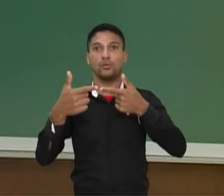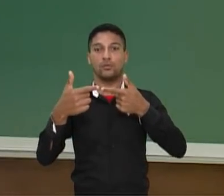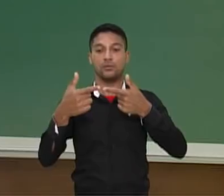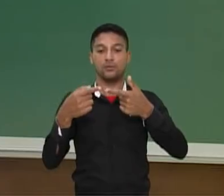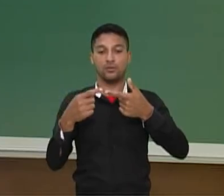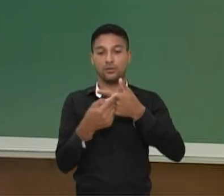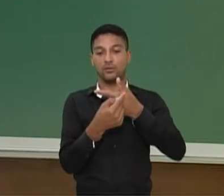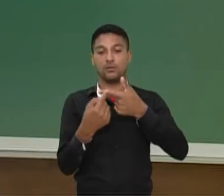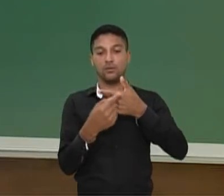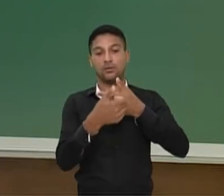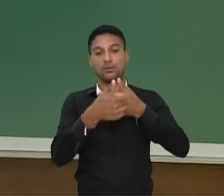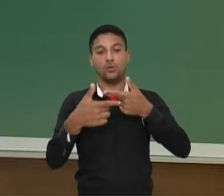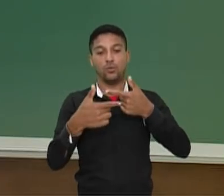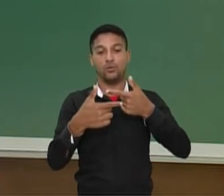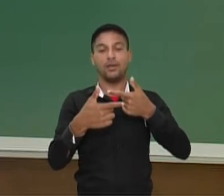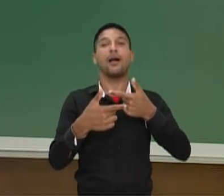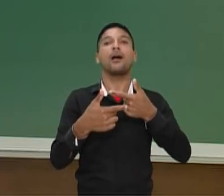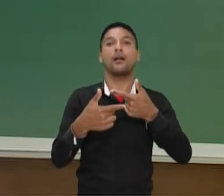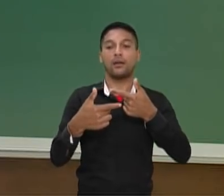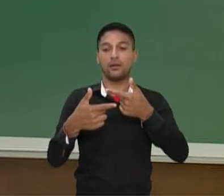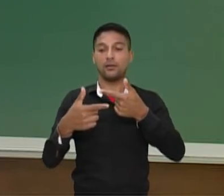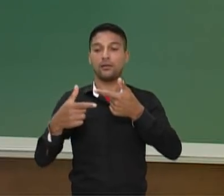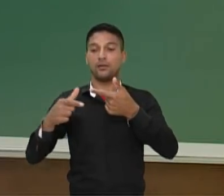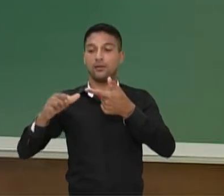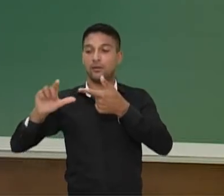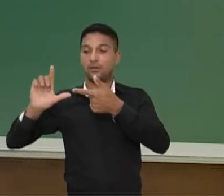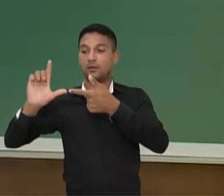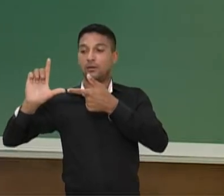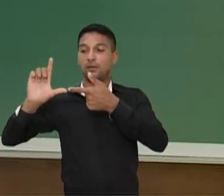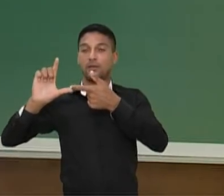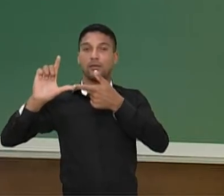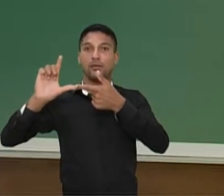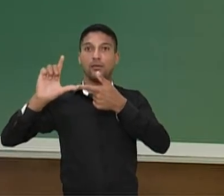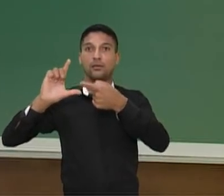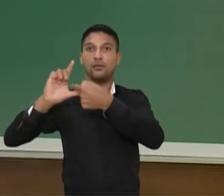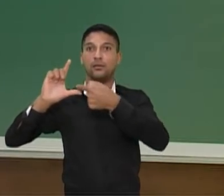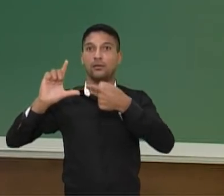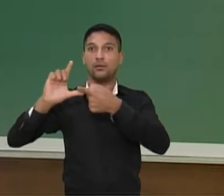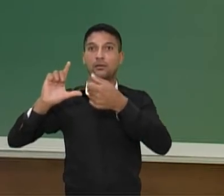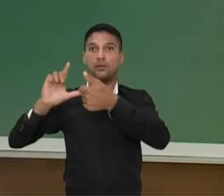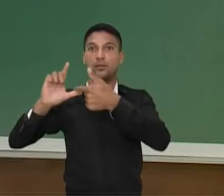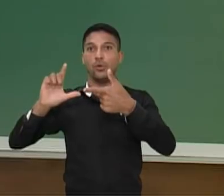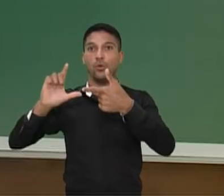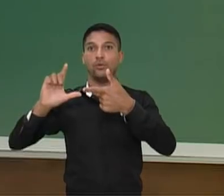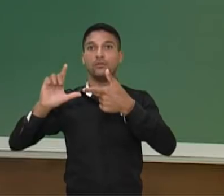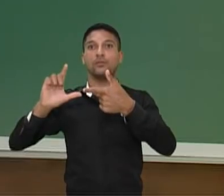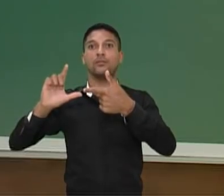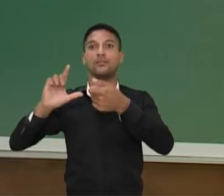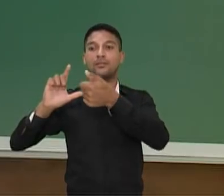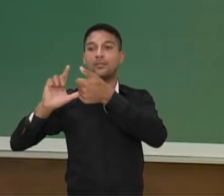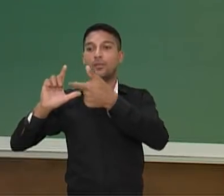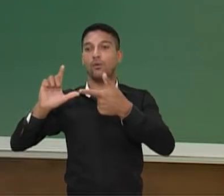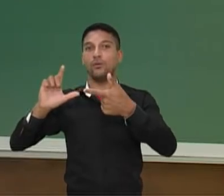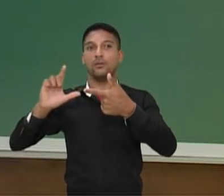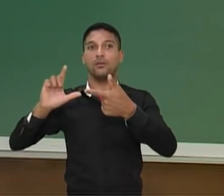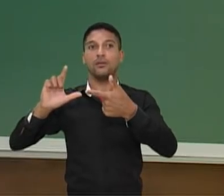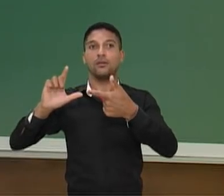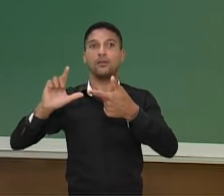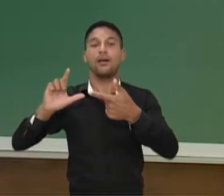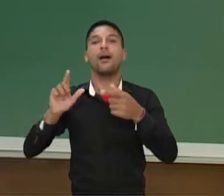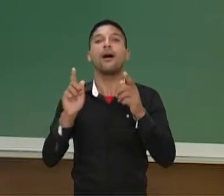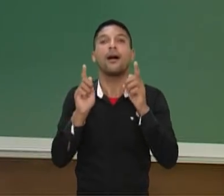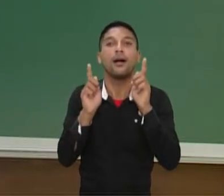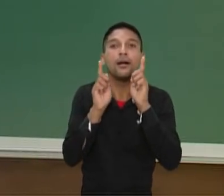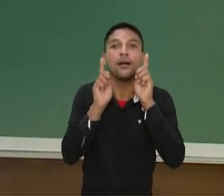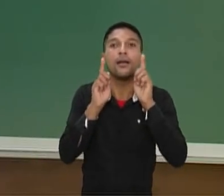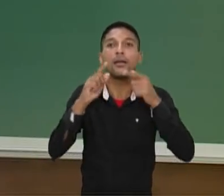também vale 12. Então, na verdade, ele não é um retângulo, o 3. Ele é um quadrado. Todos